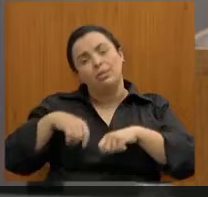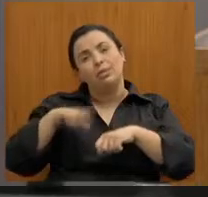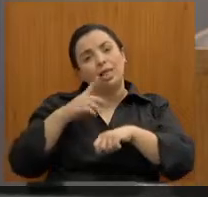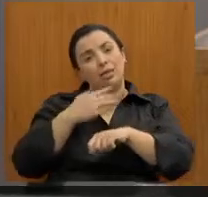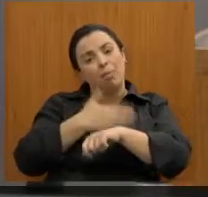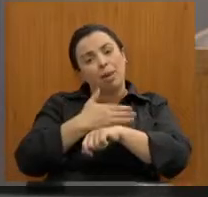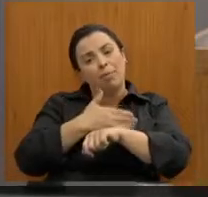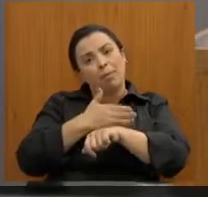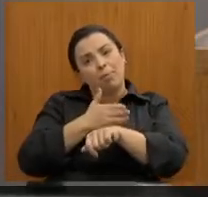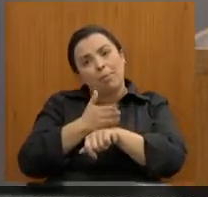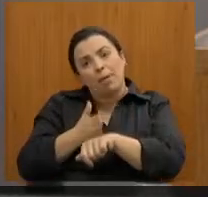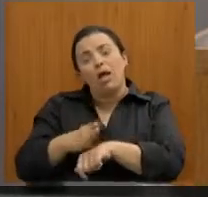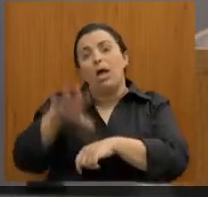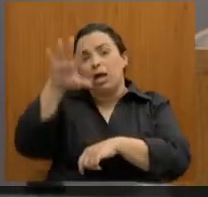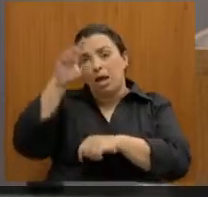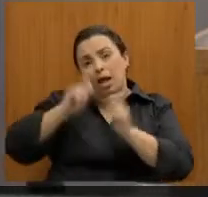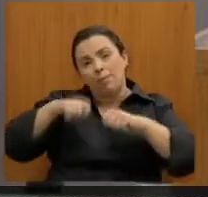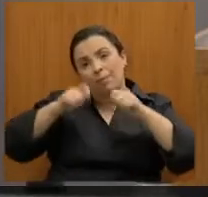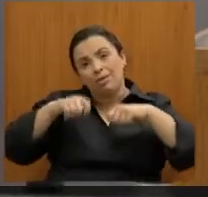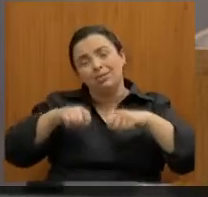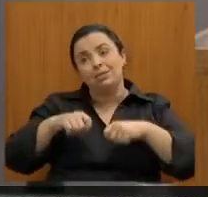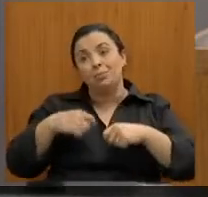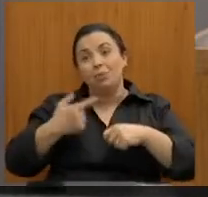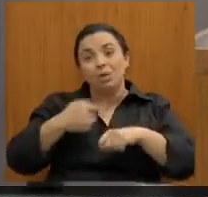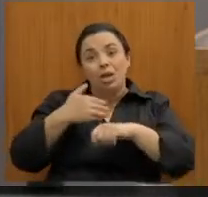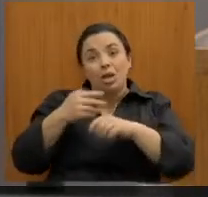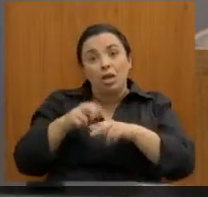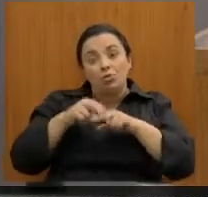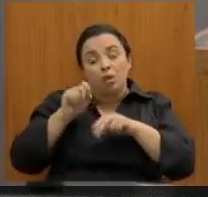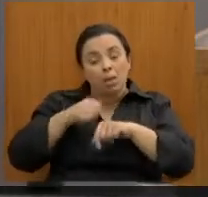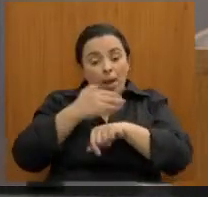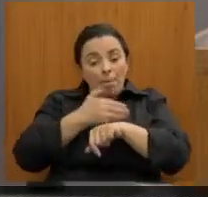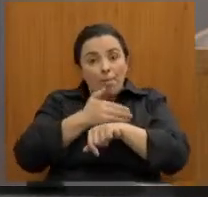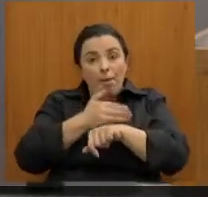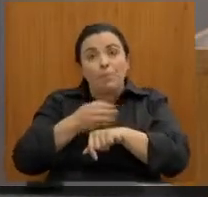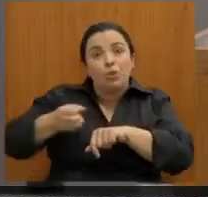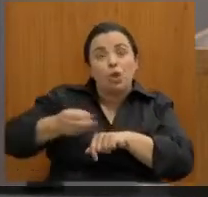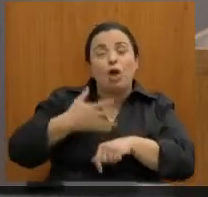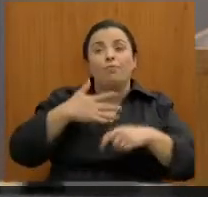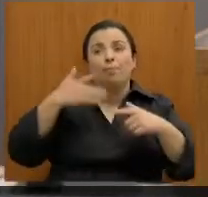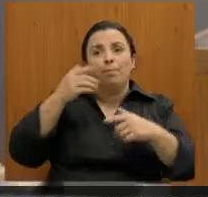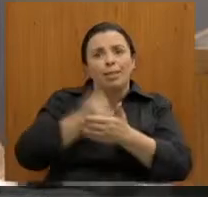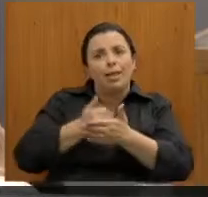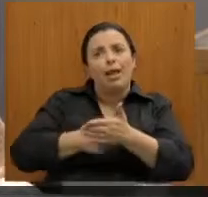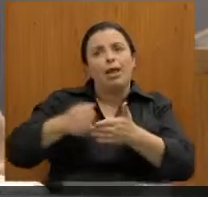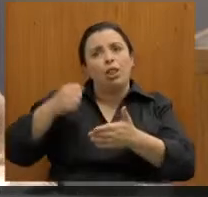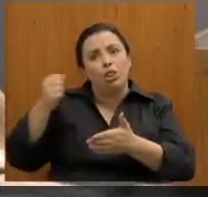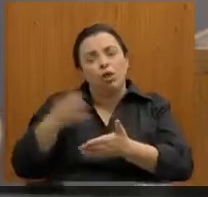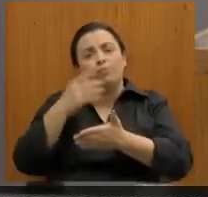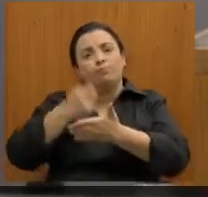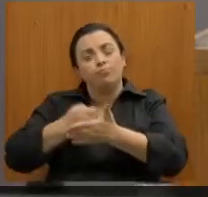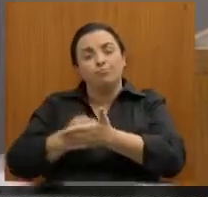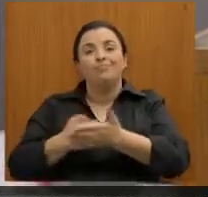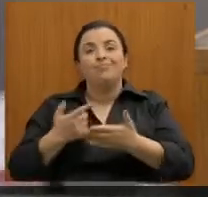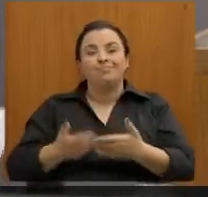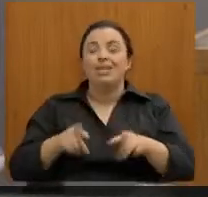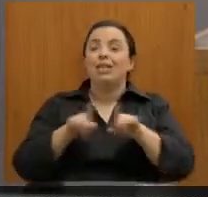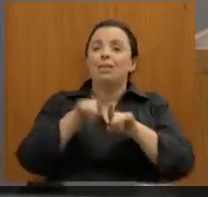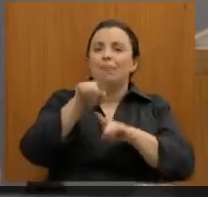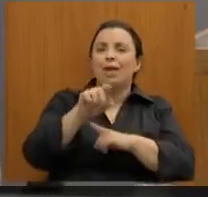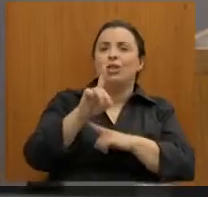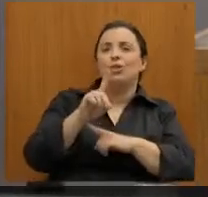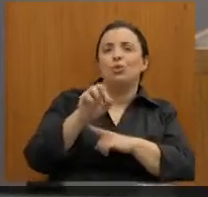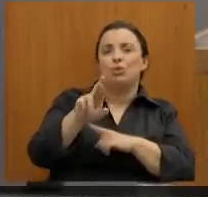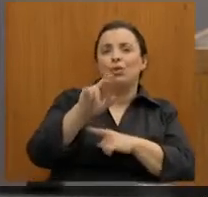porque a cada momento é uma nova batalha e complementando a doutora Isabel é